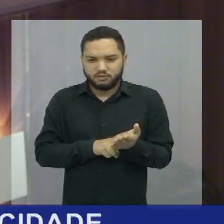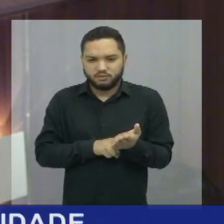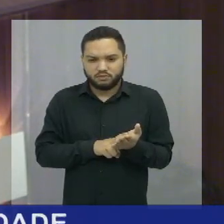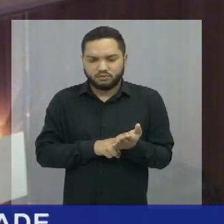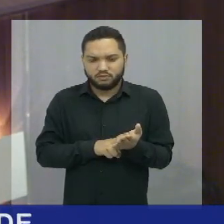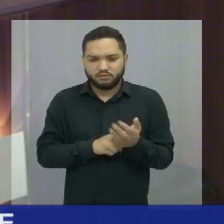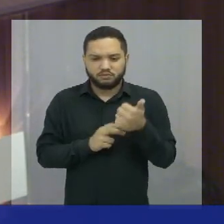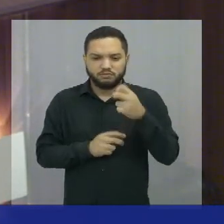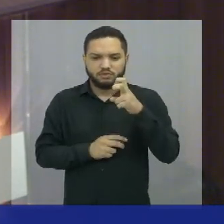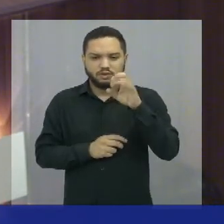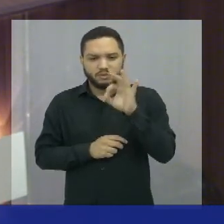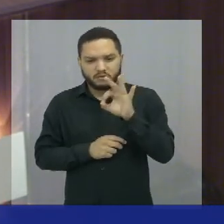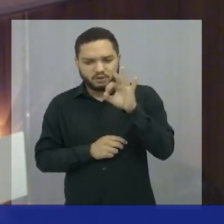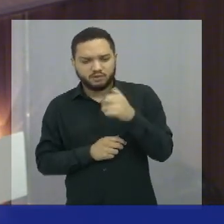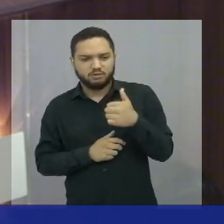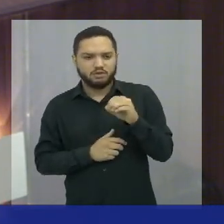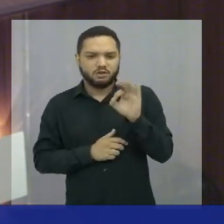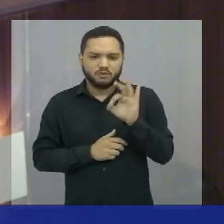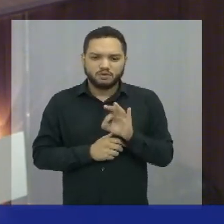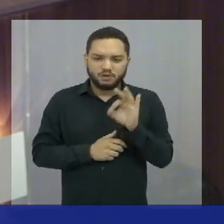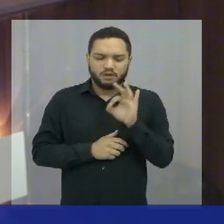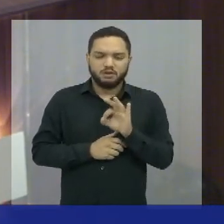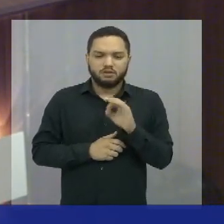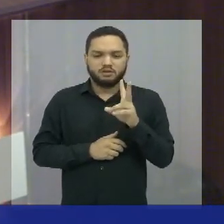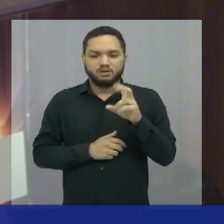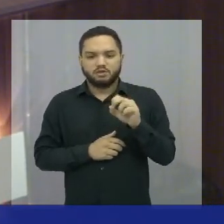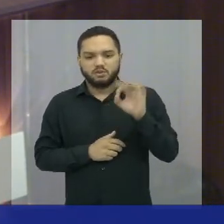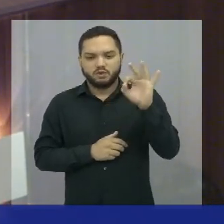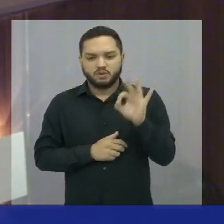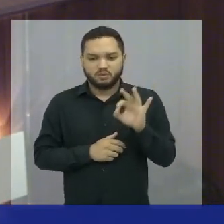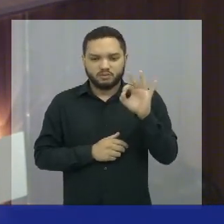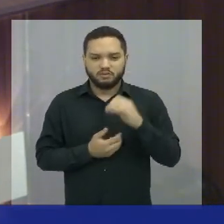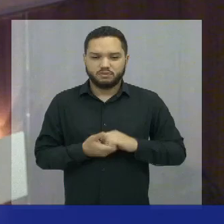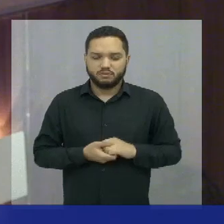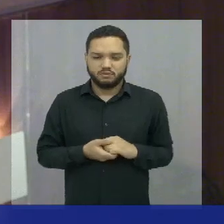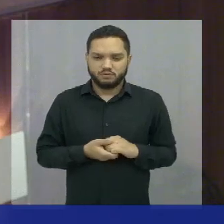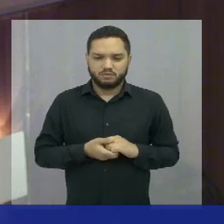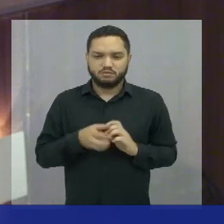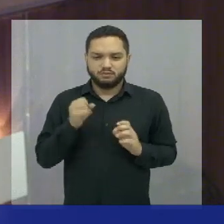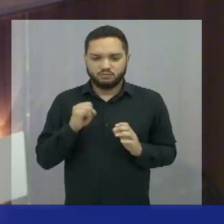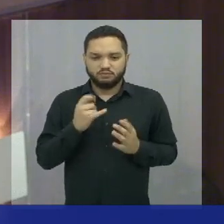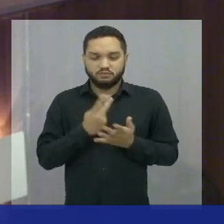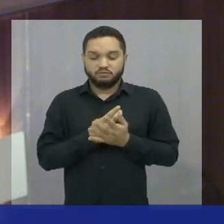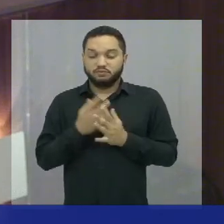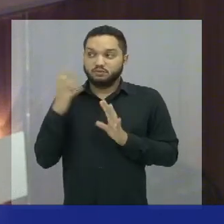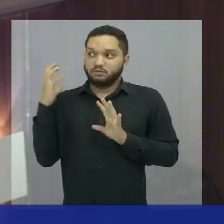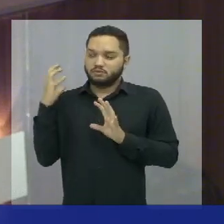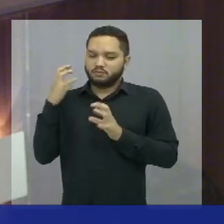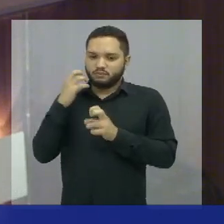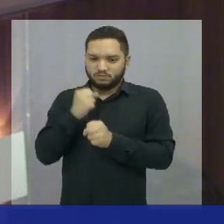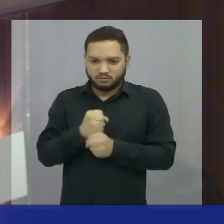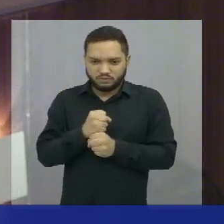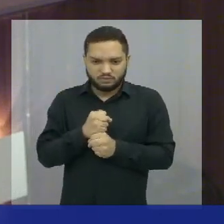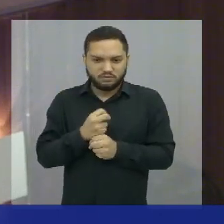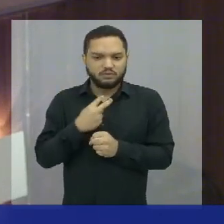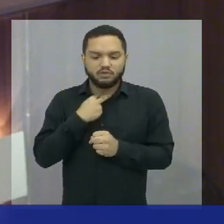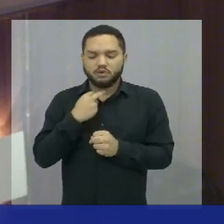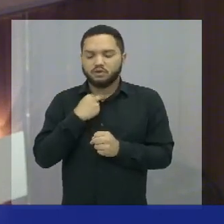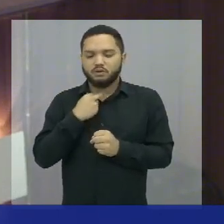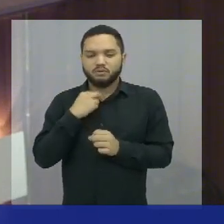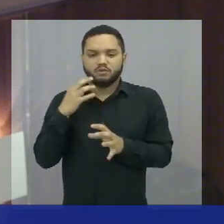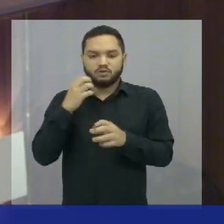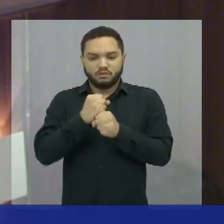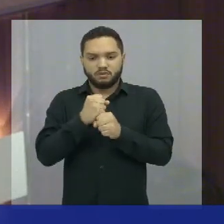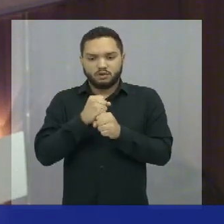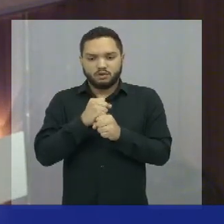pequenininha, 15%, 10%, 50%. E se acumular, não pode somar, pega